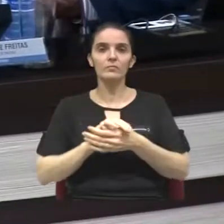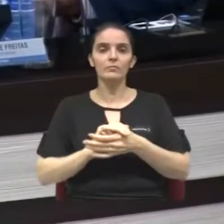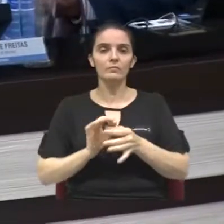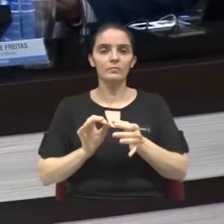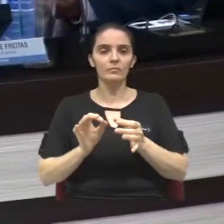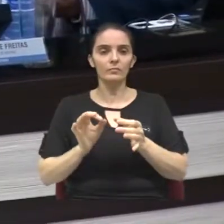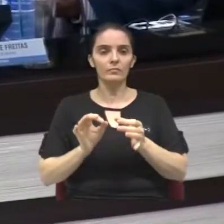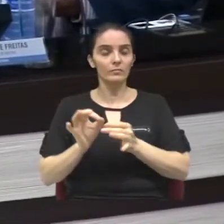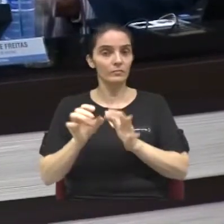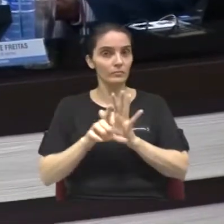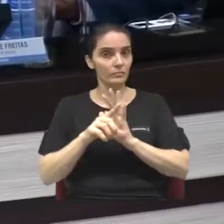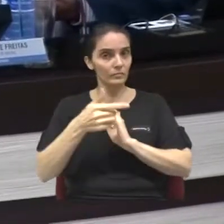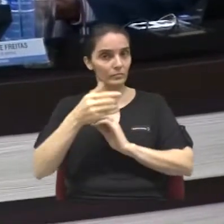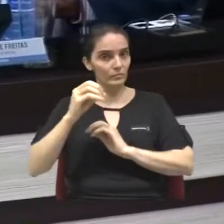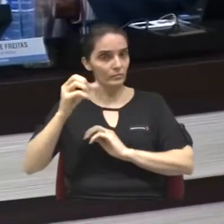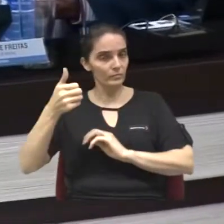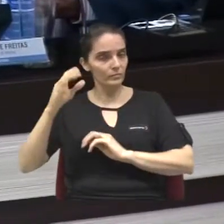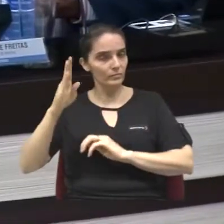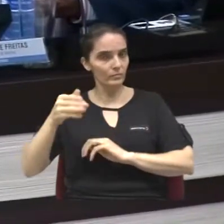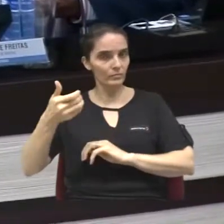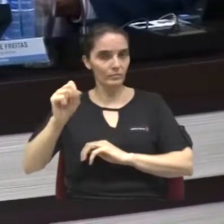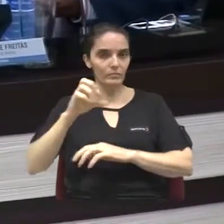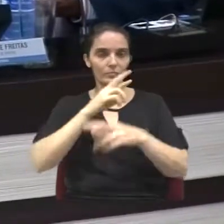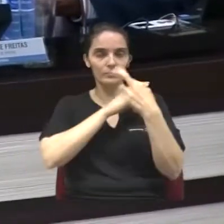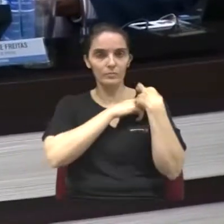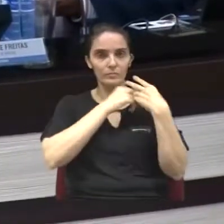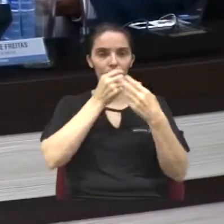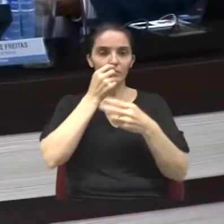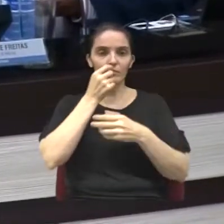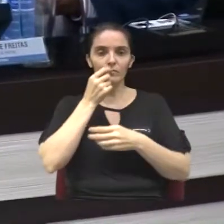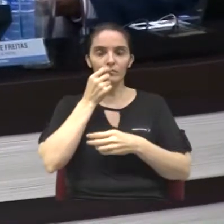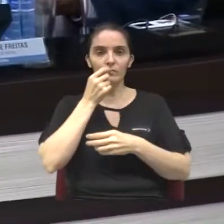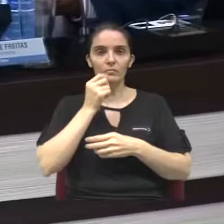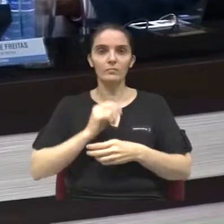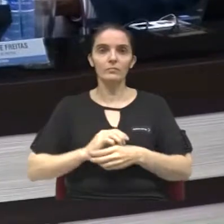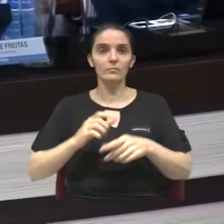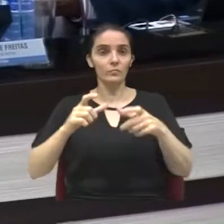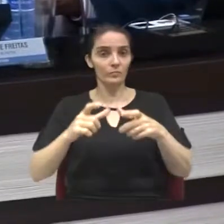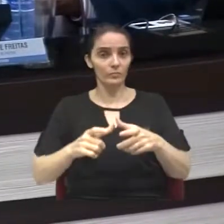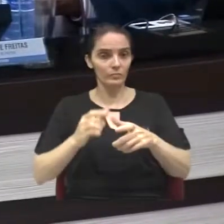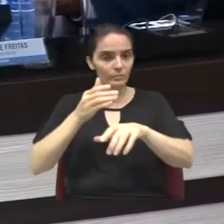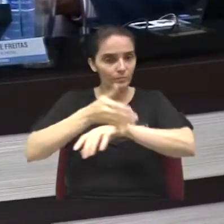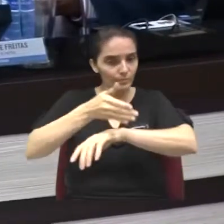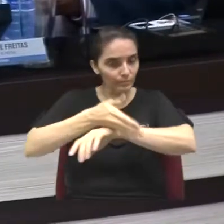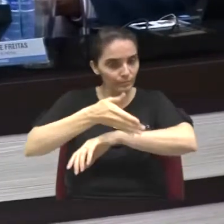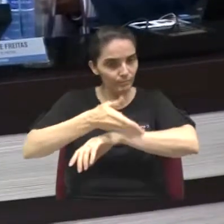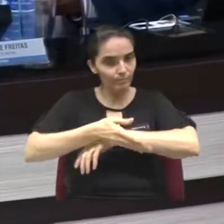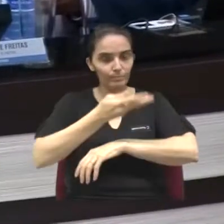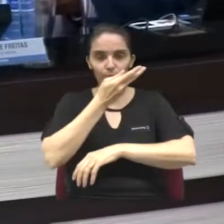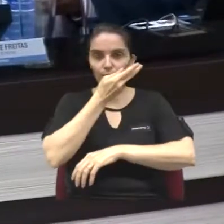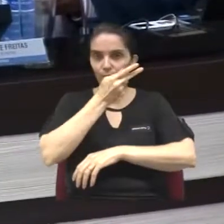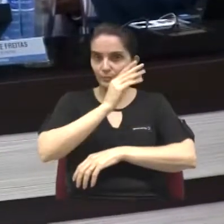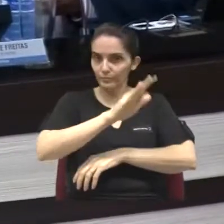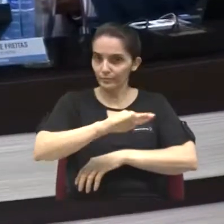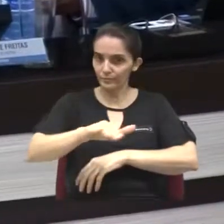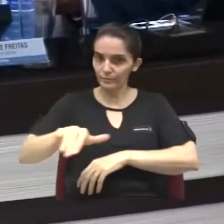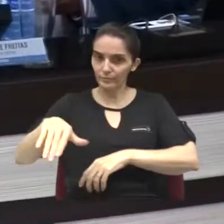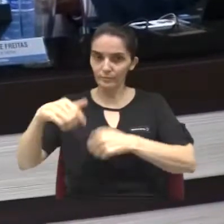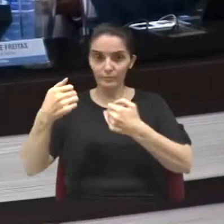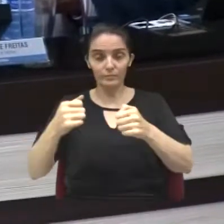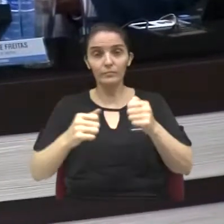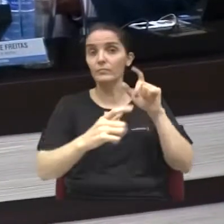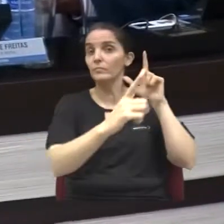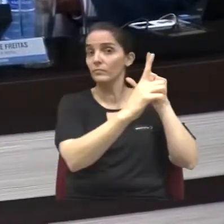de Lei 101/2018, de autoria do vereador Estevão Nogueira, que dispõe sobre a inclusão em locais de frequência